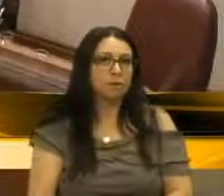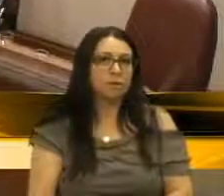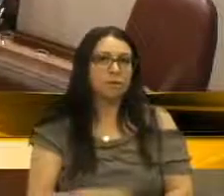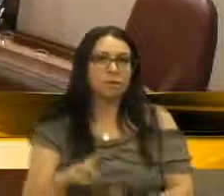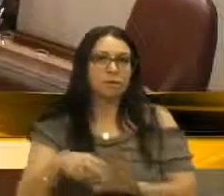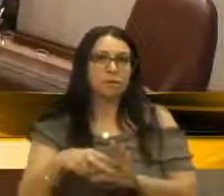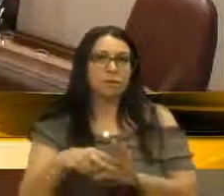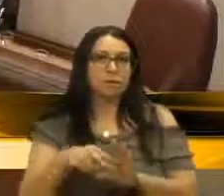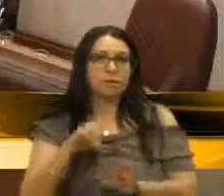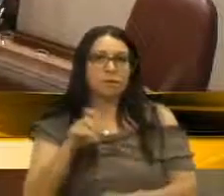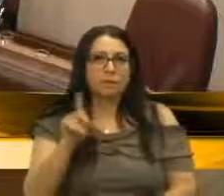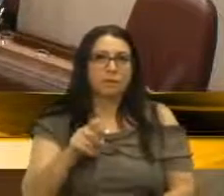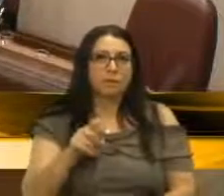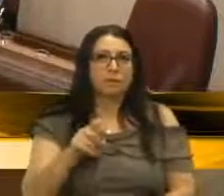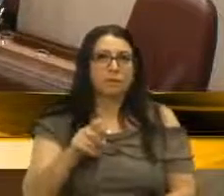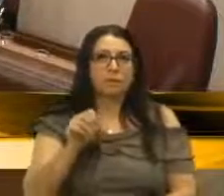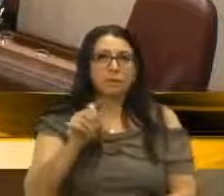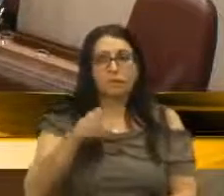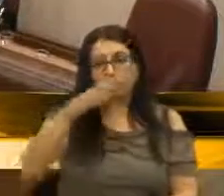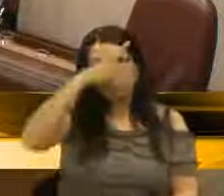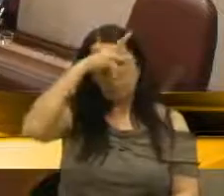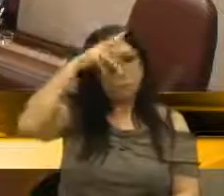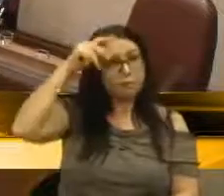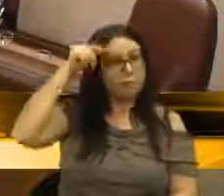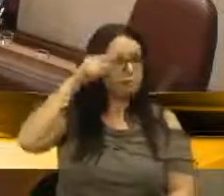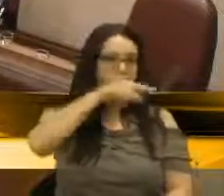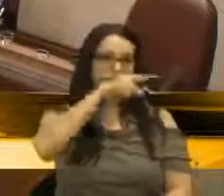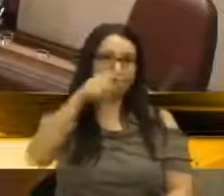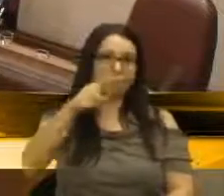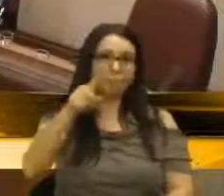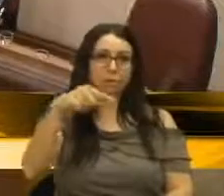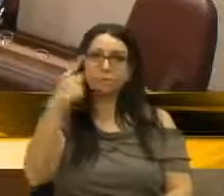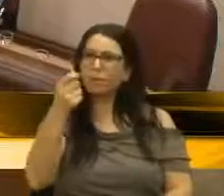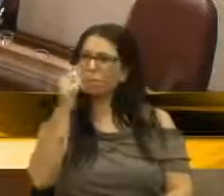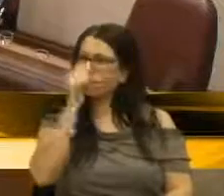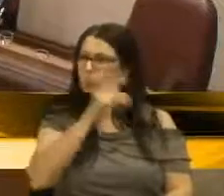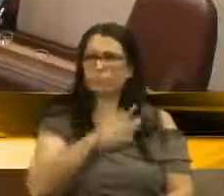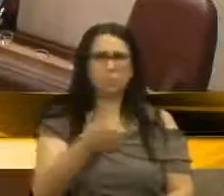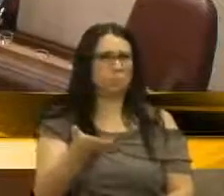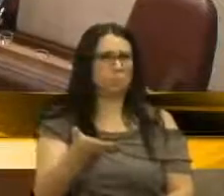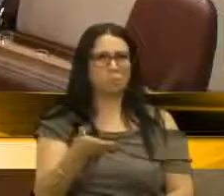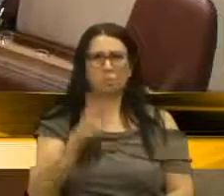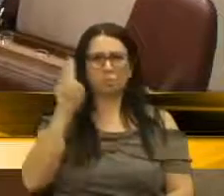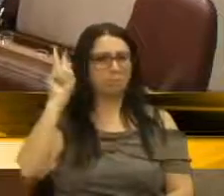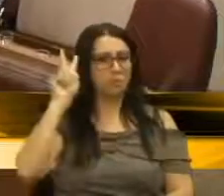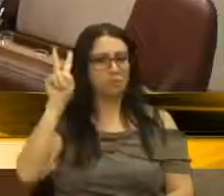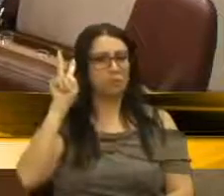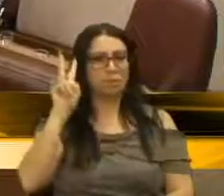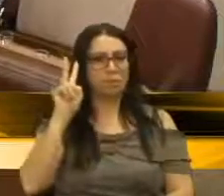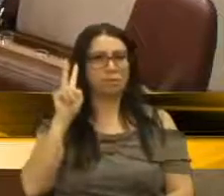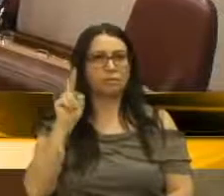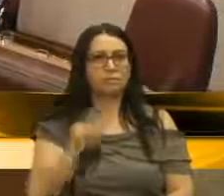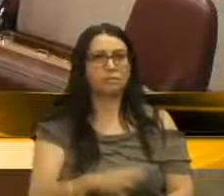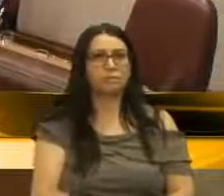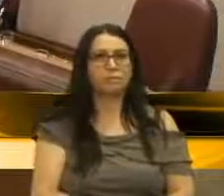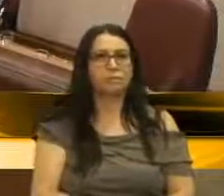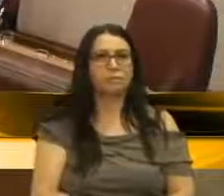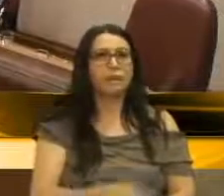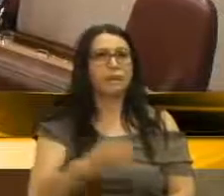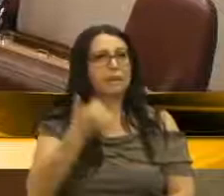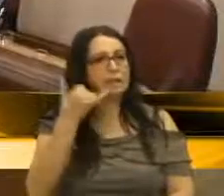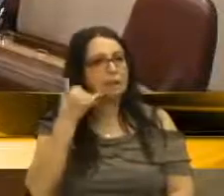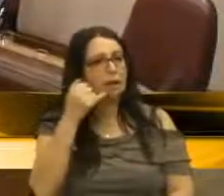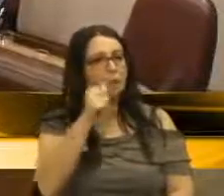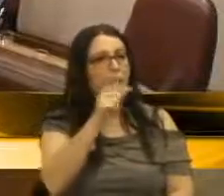temos vários isso prefeitos né e absurdo e se essa história de de registrar e tem que ligar para o alô